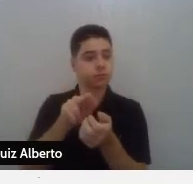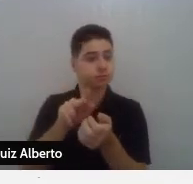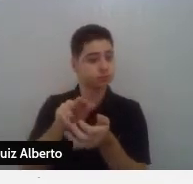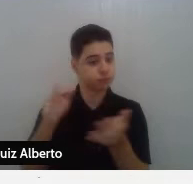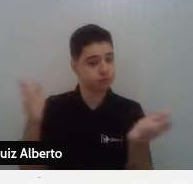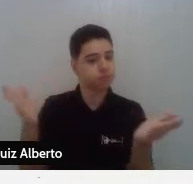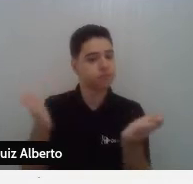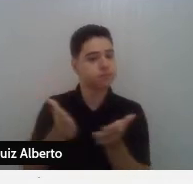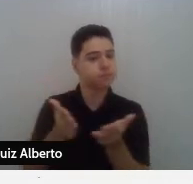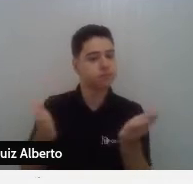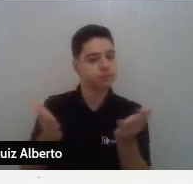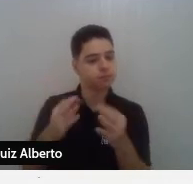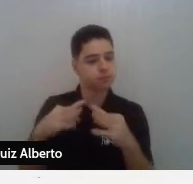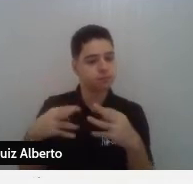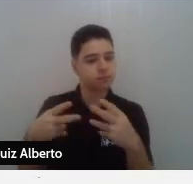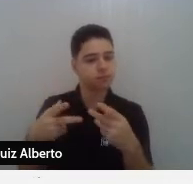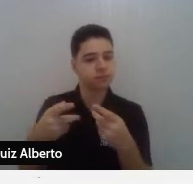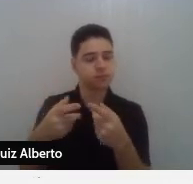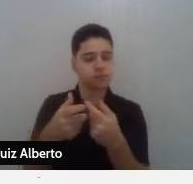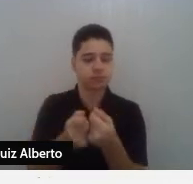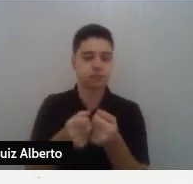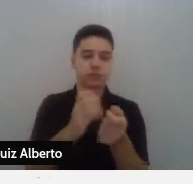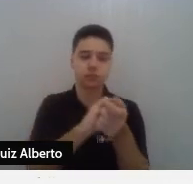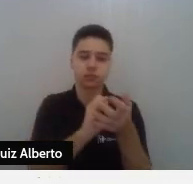industrializada. E todo esse processo